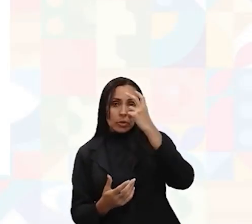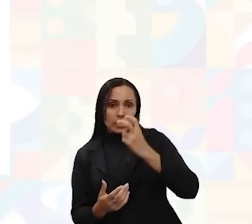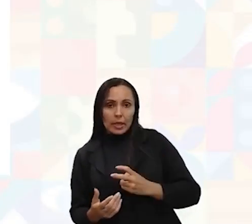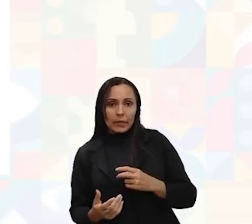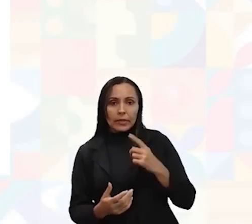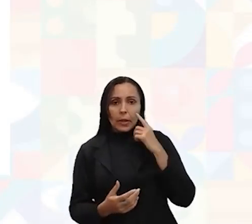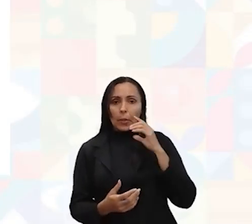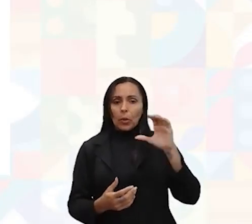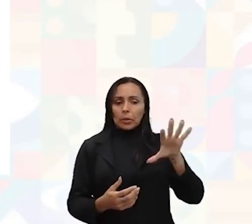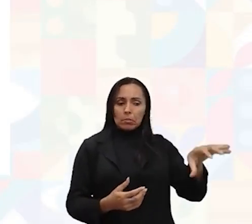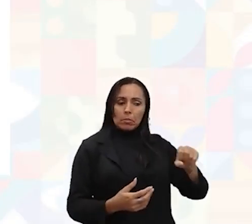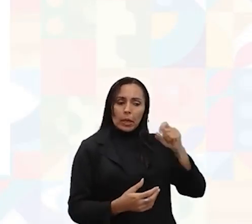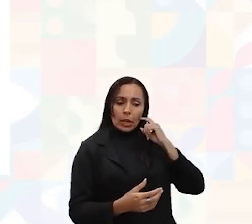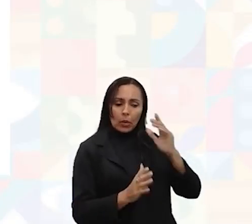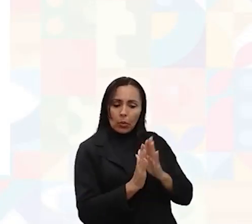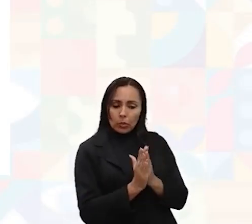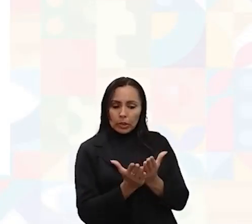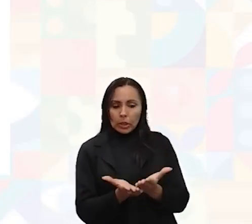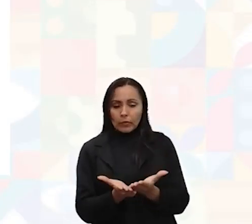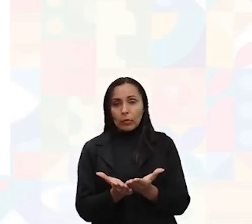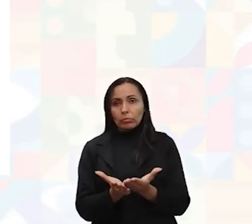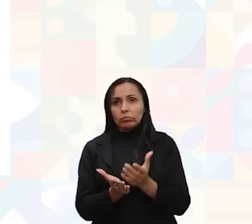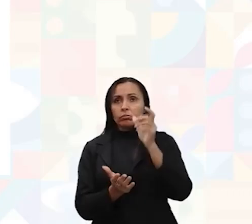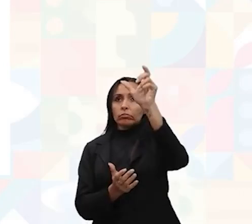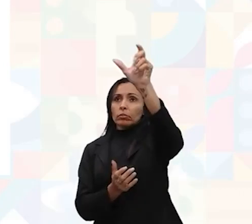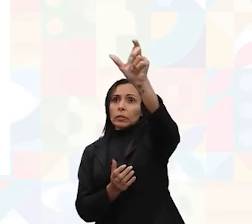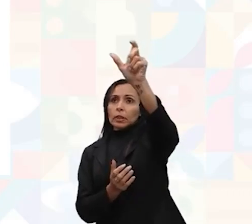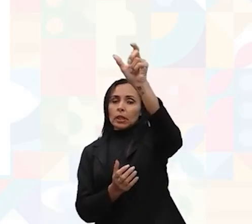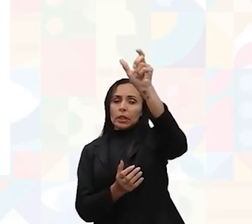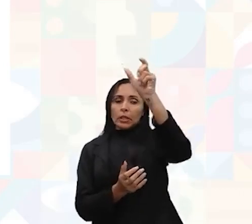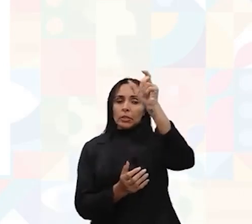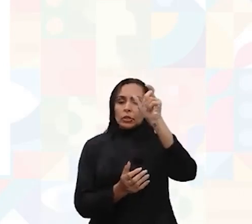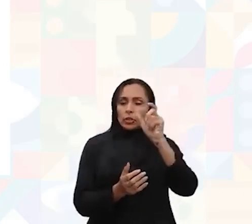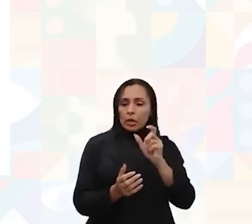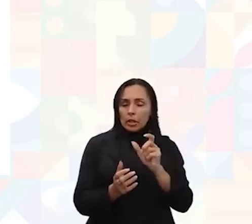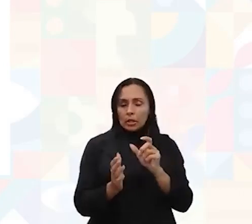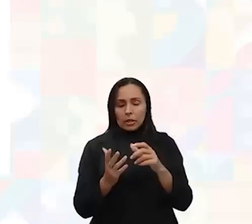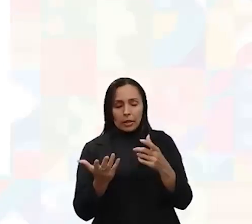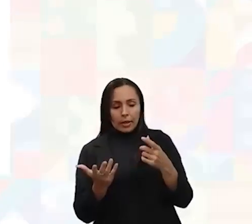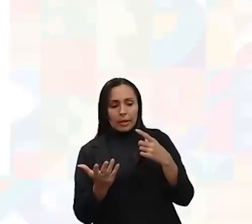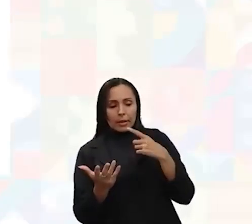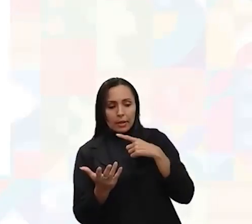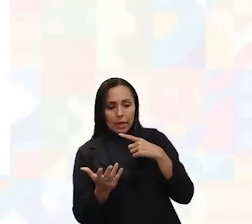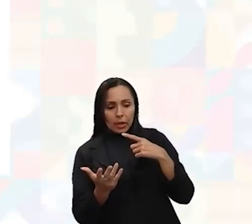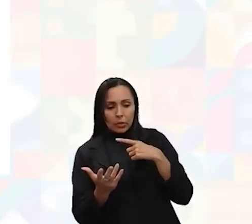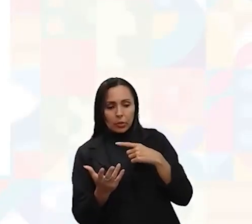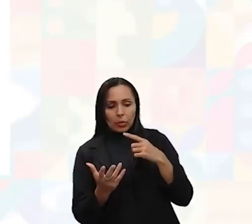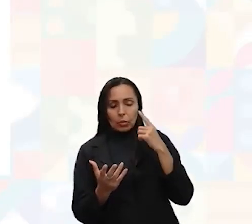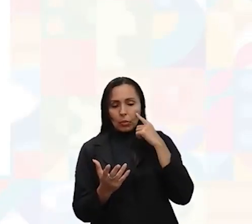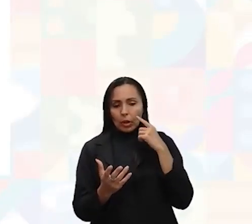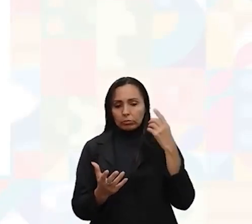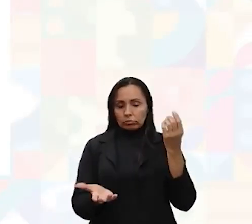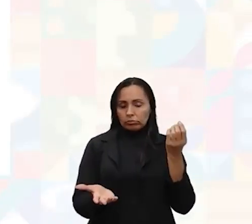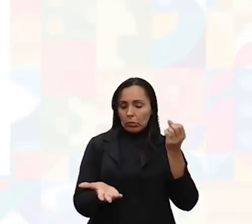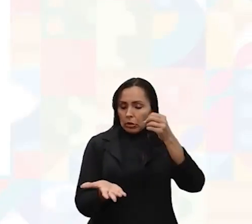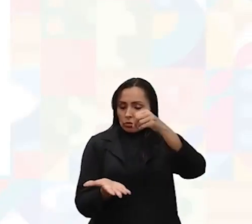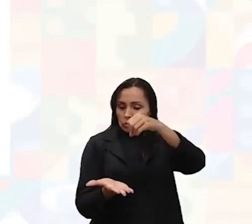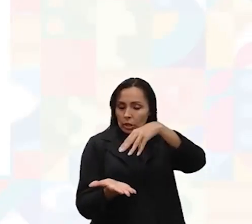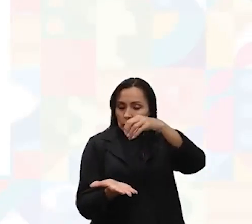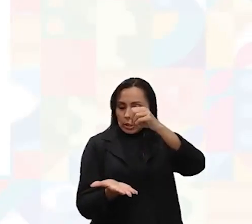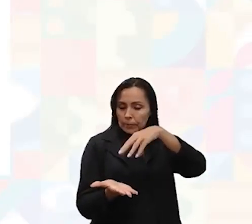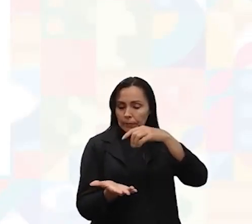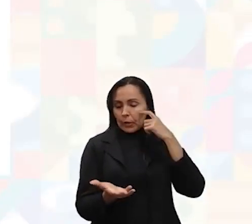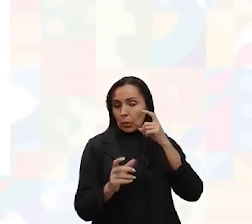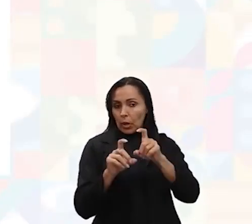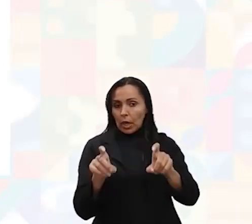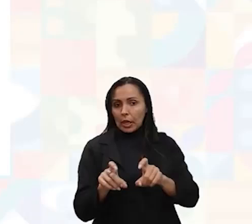pegar um livro na estante, tendo um leitor, um scanner, né, do lado do computador,